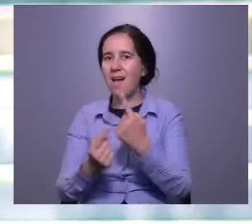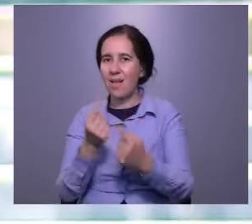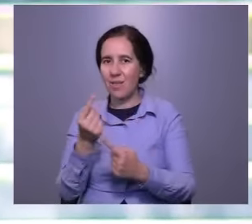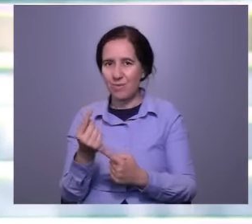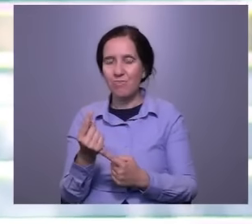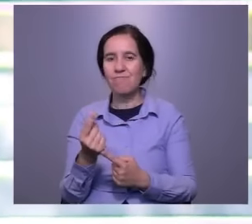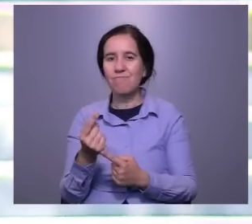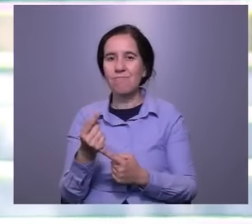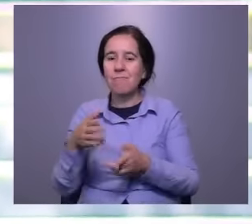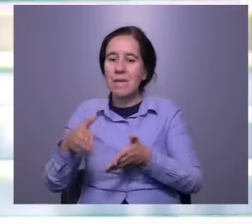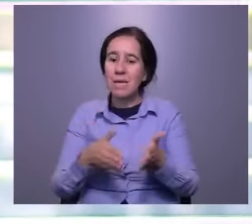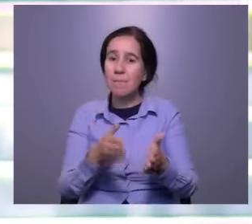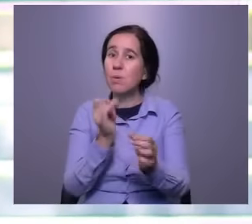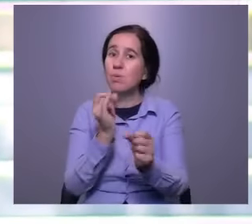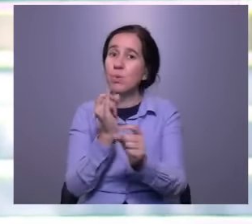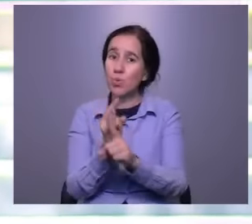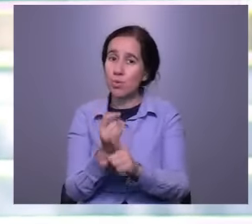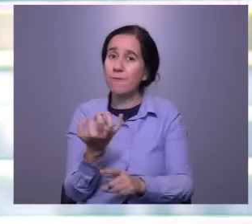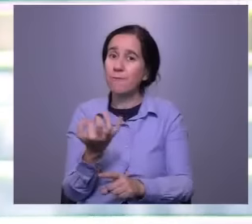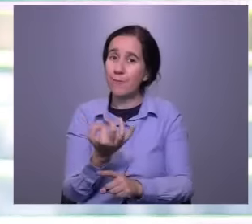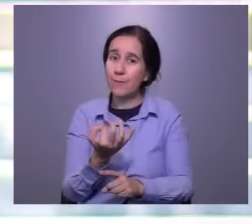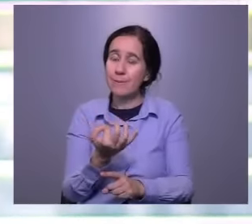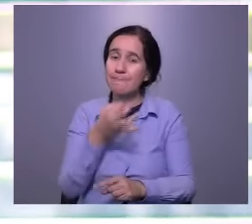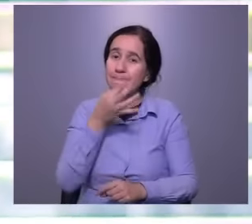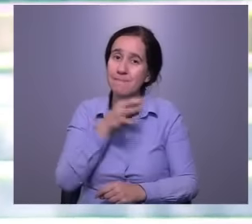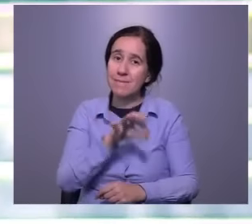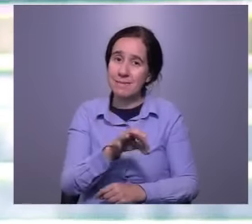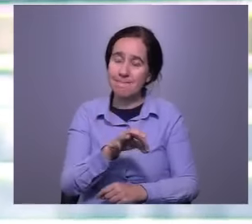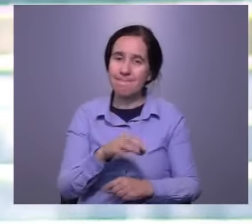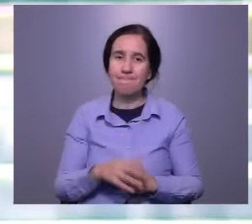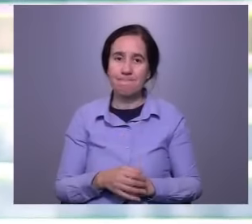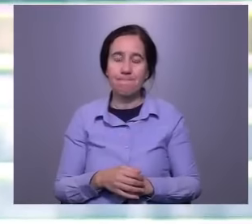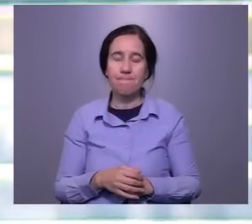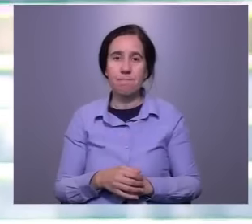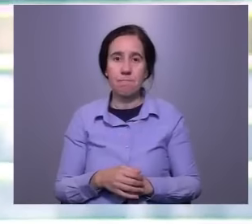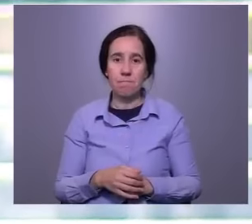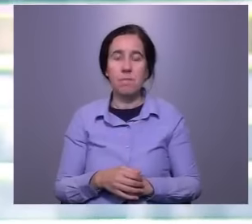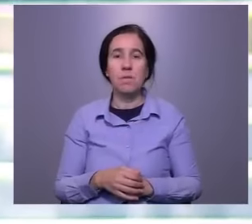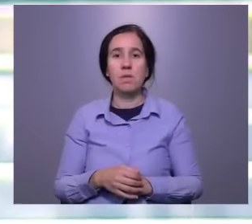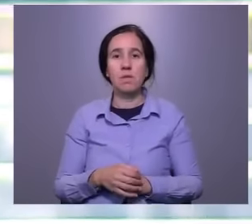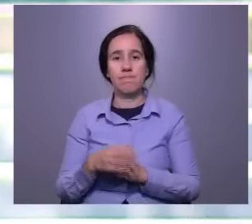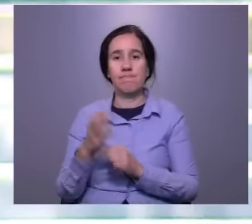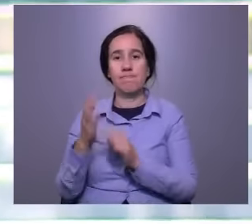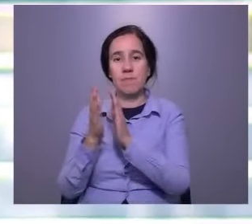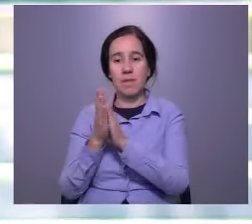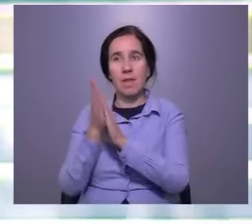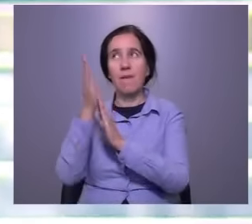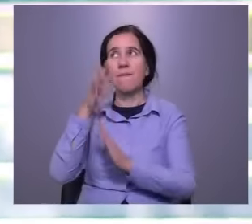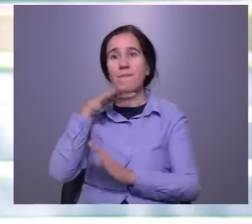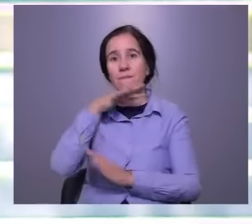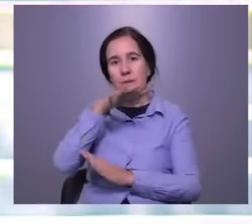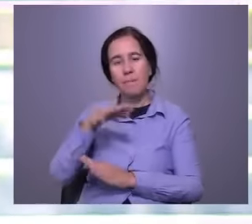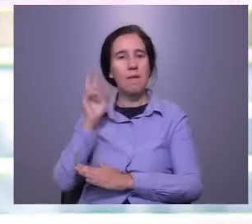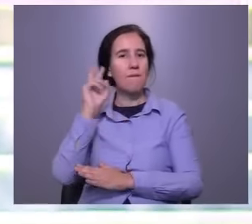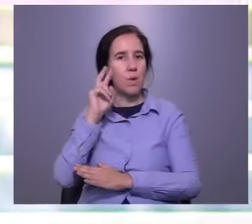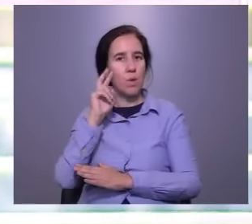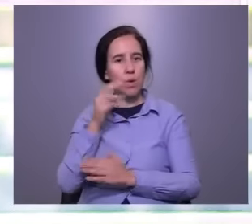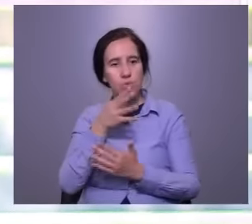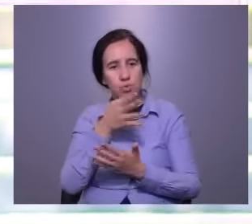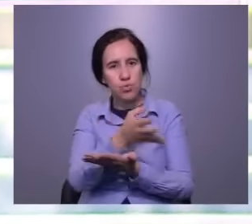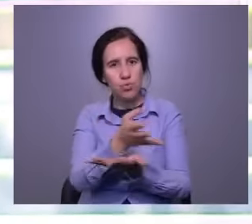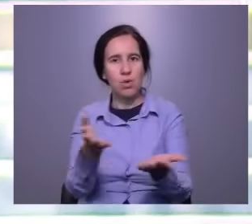netos os caminhos de Deus e da Igreja. E agora vemos alguns